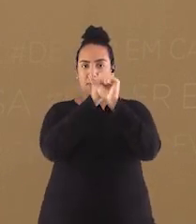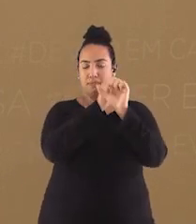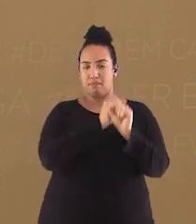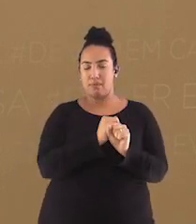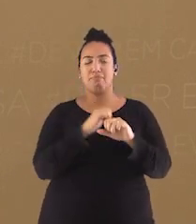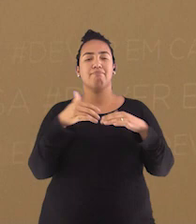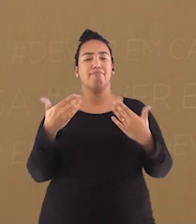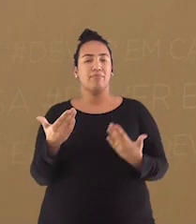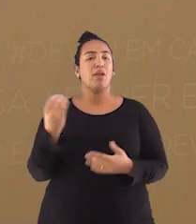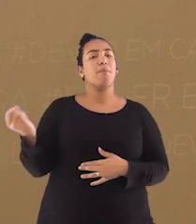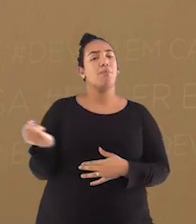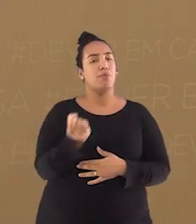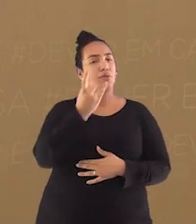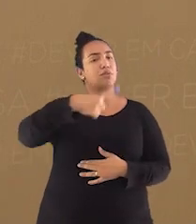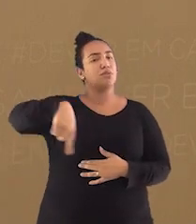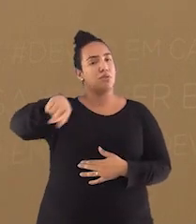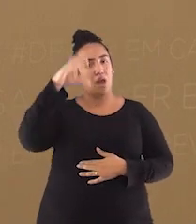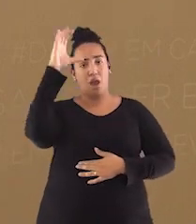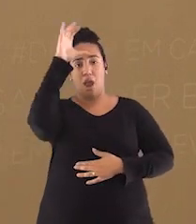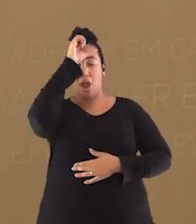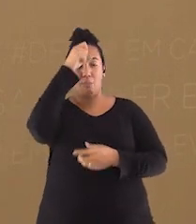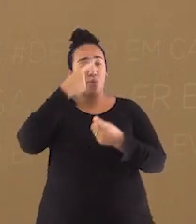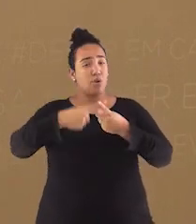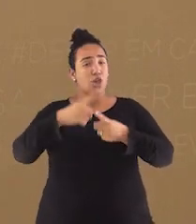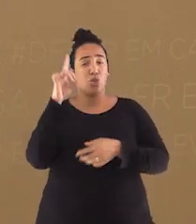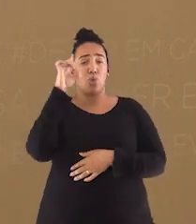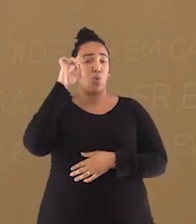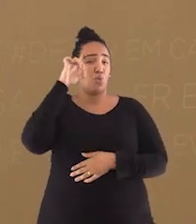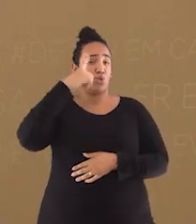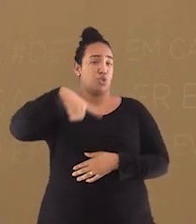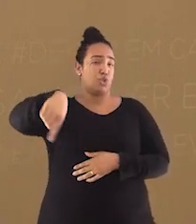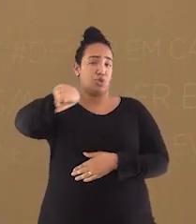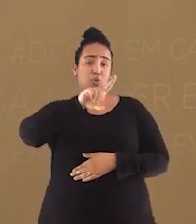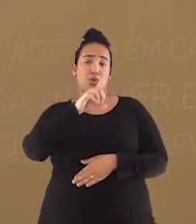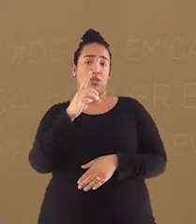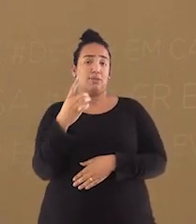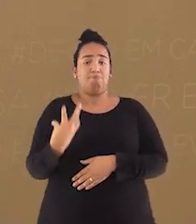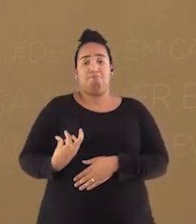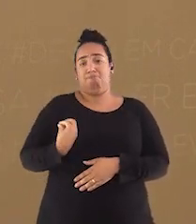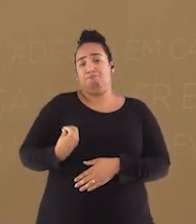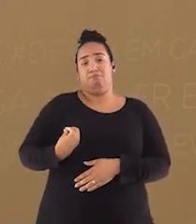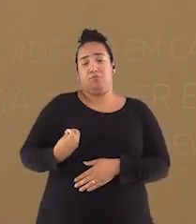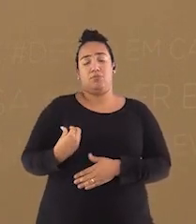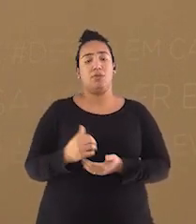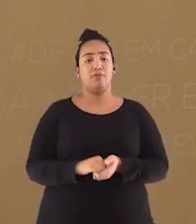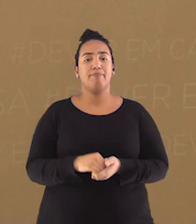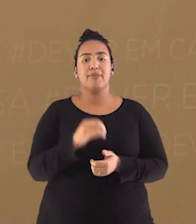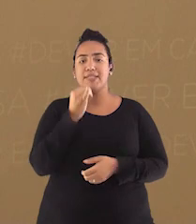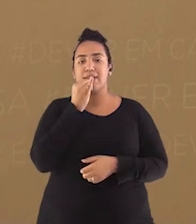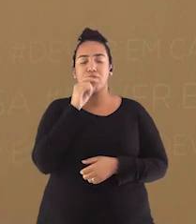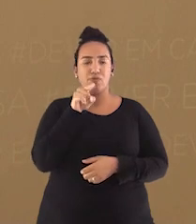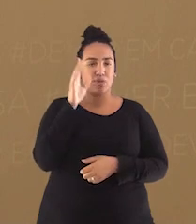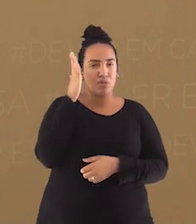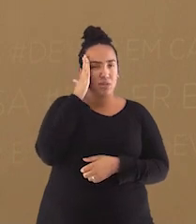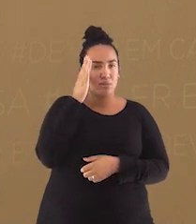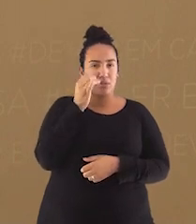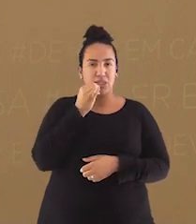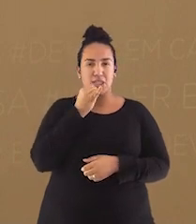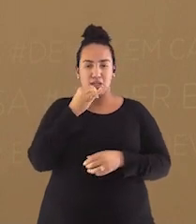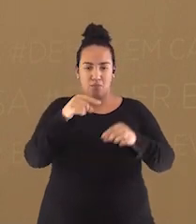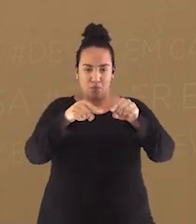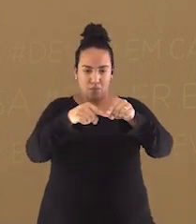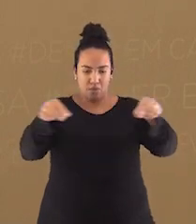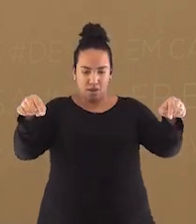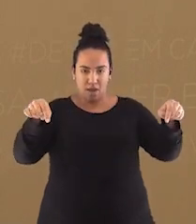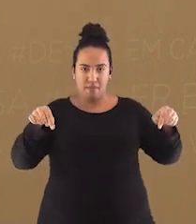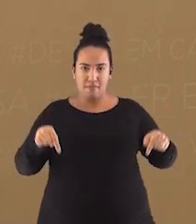em nosso cotidiano você em algum momento já precisou medir O entorno de um terreno para colocar uma cerca